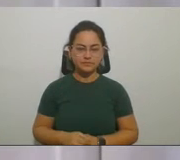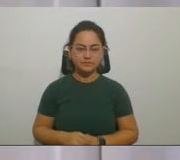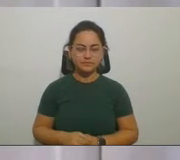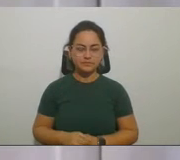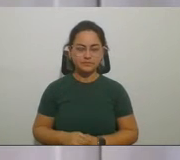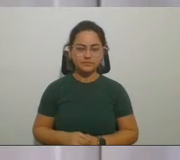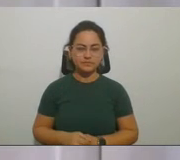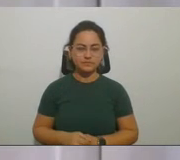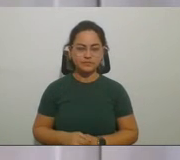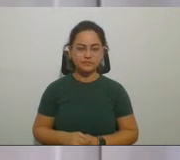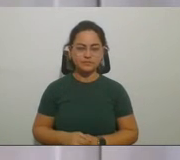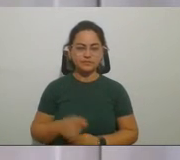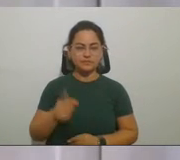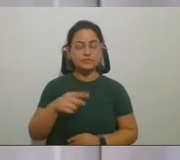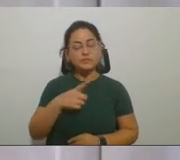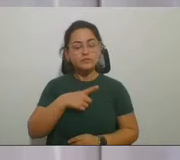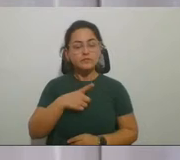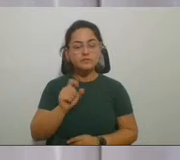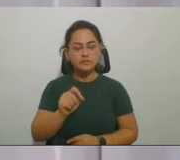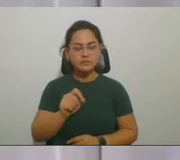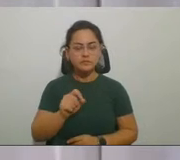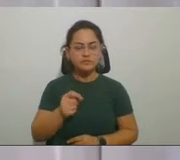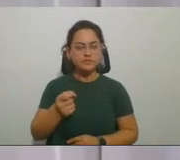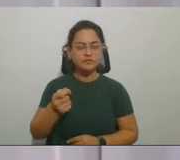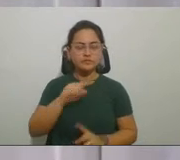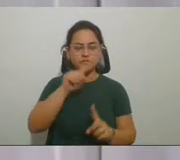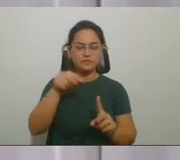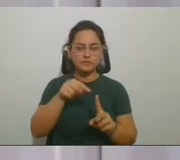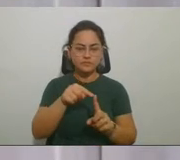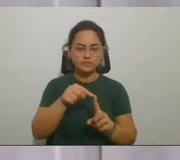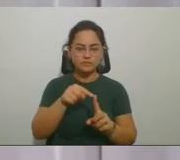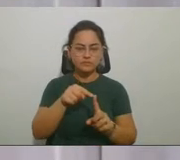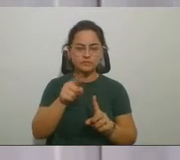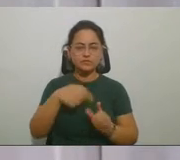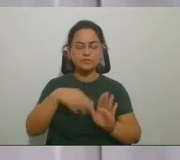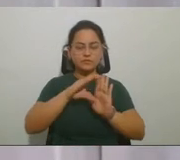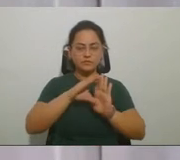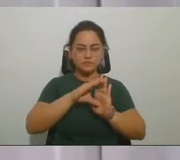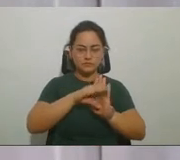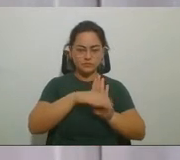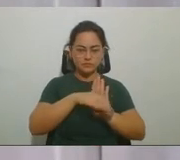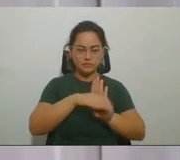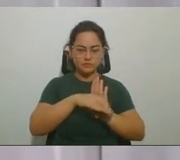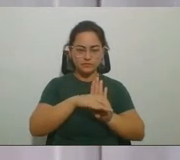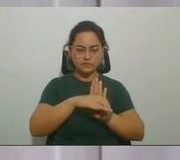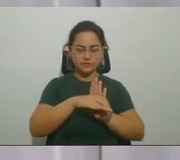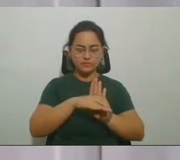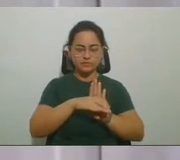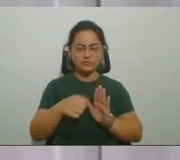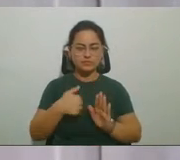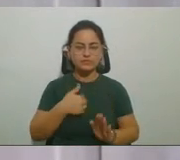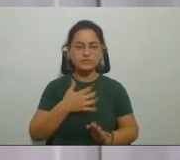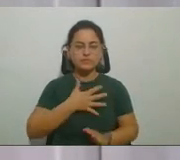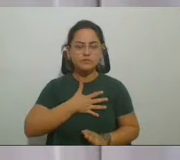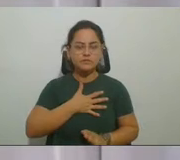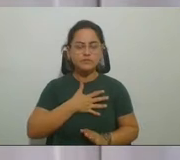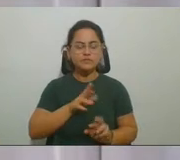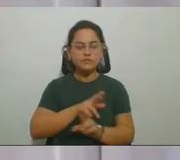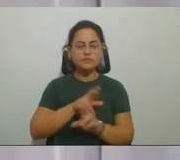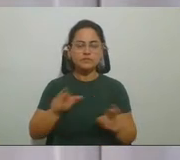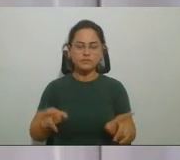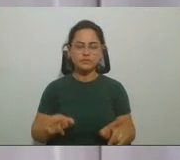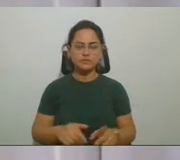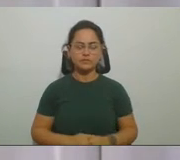propósito do conceito de populismos, que eu gosto de diferenciá-lo e